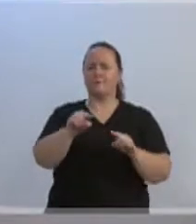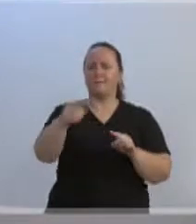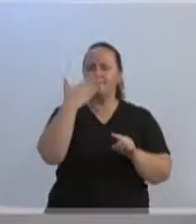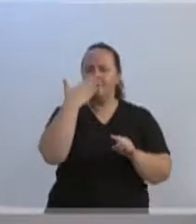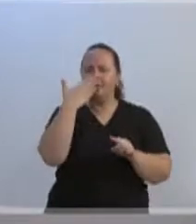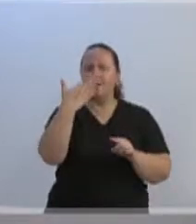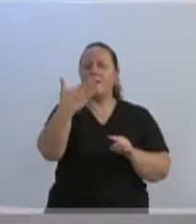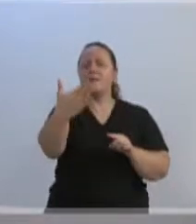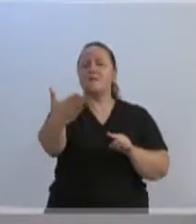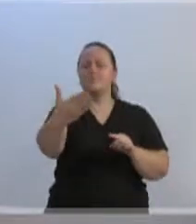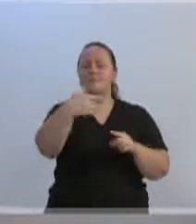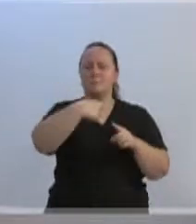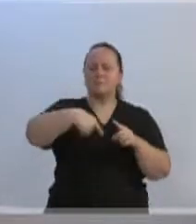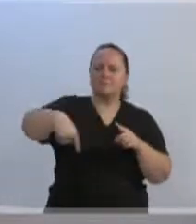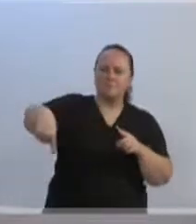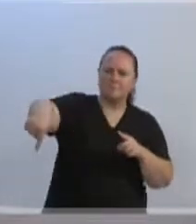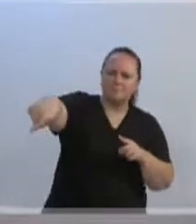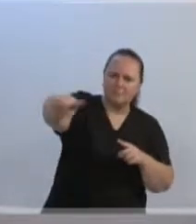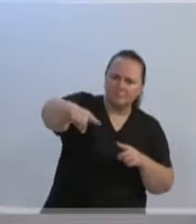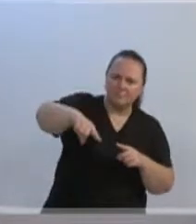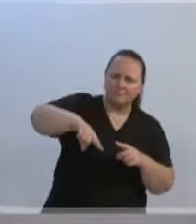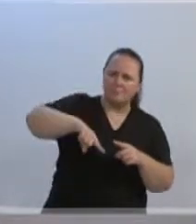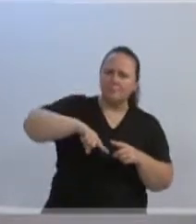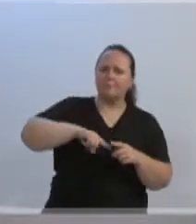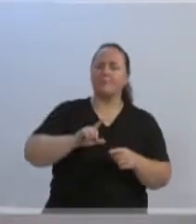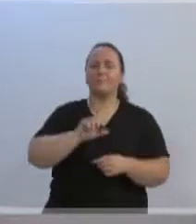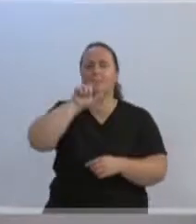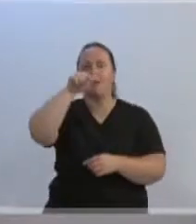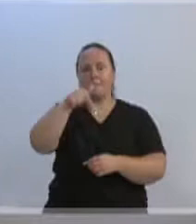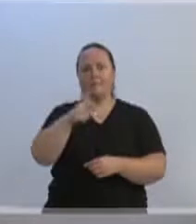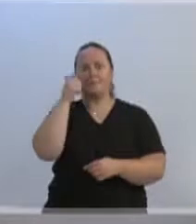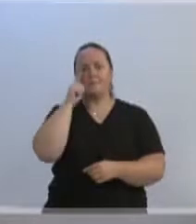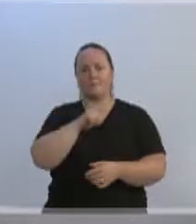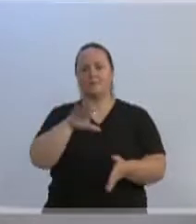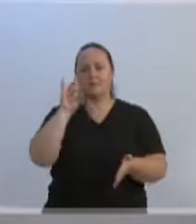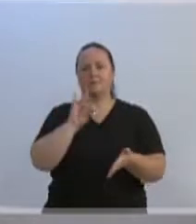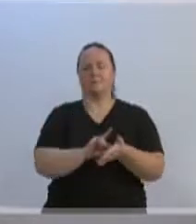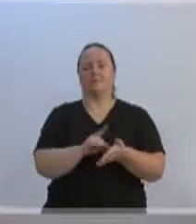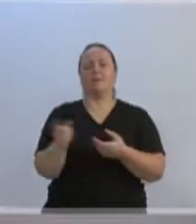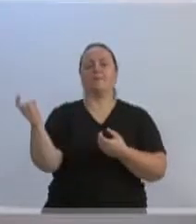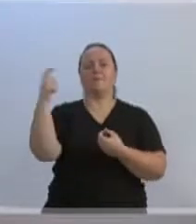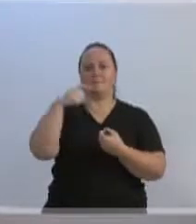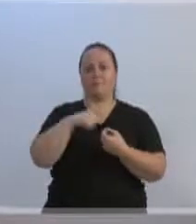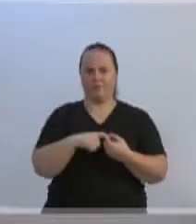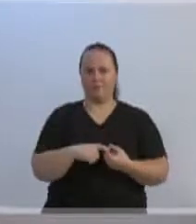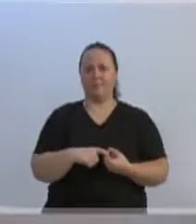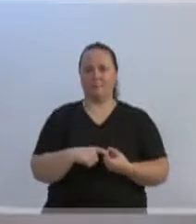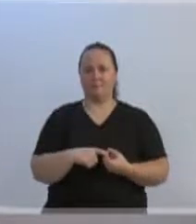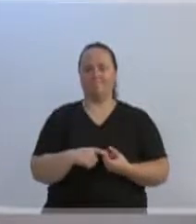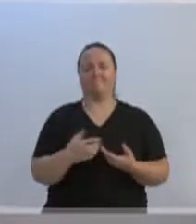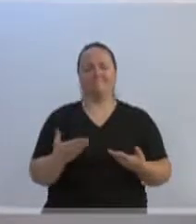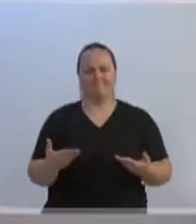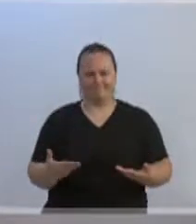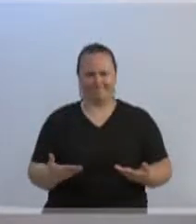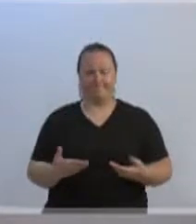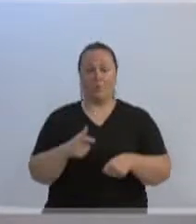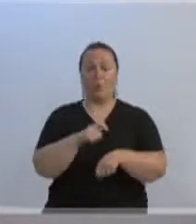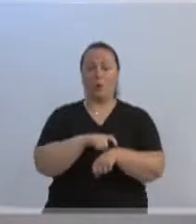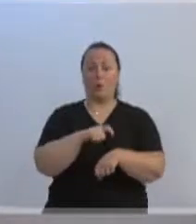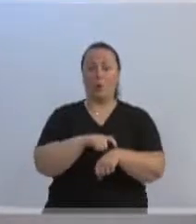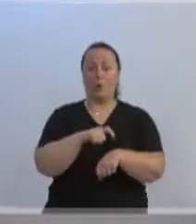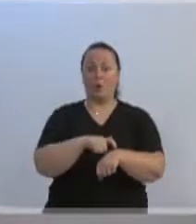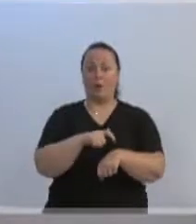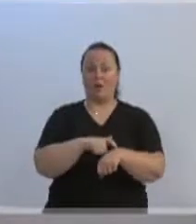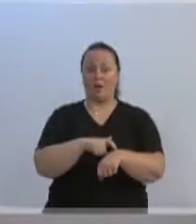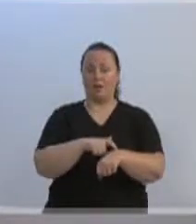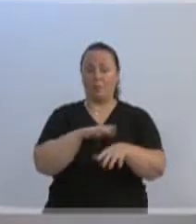aterro fazer o retorno e aí sim poder voltar poderem voltar para a rua marechal rondon isso em horário de pico fica